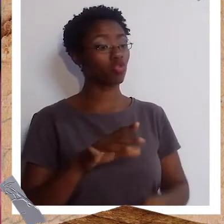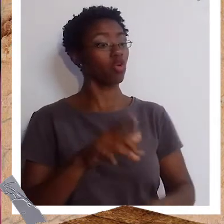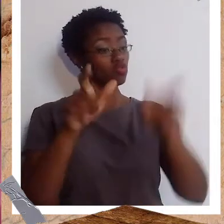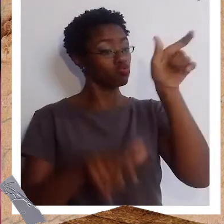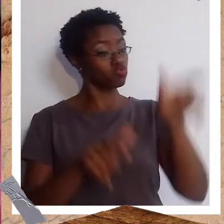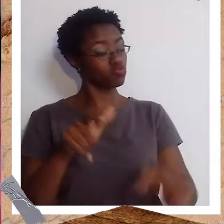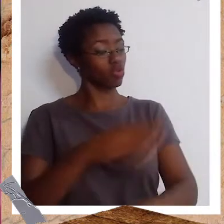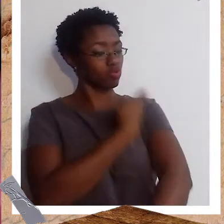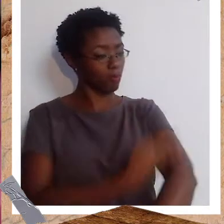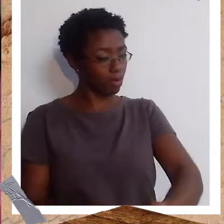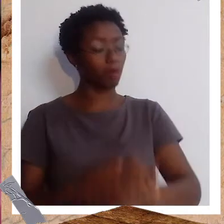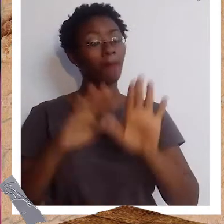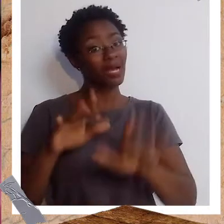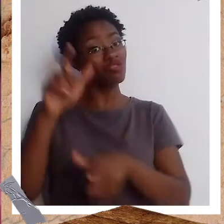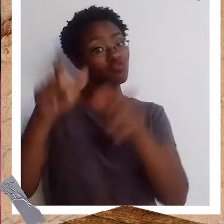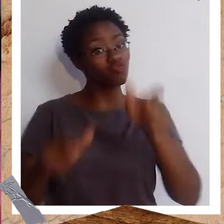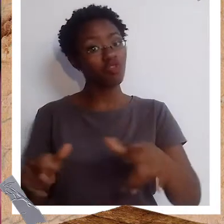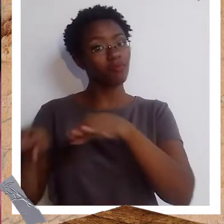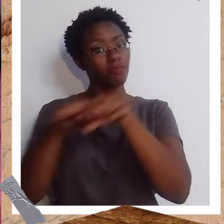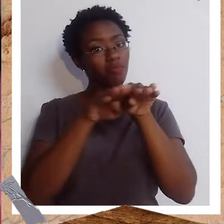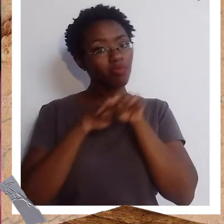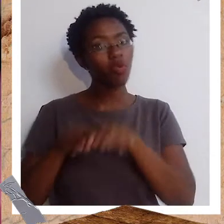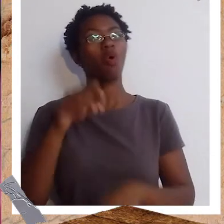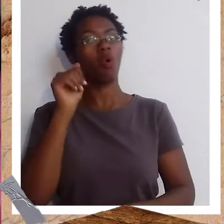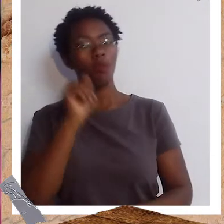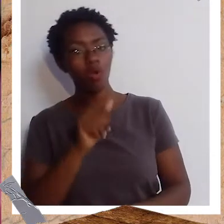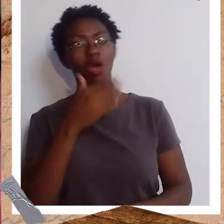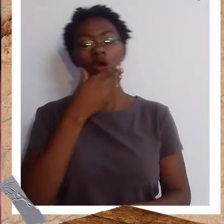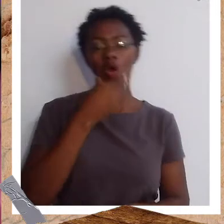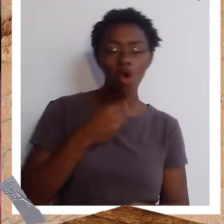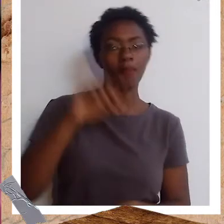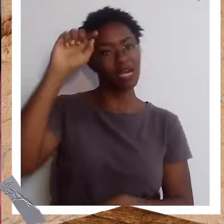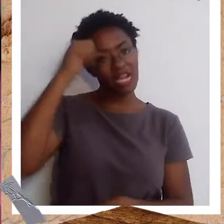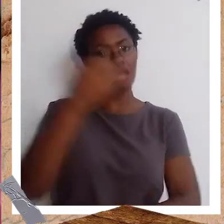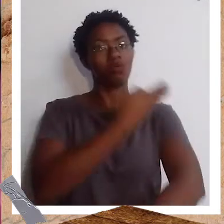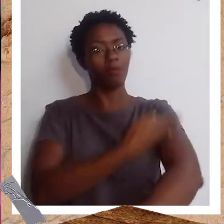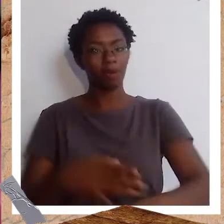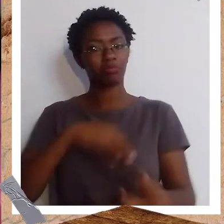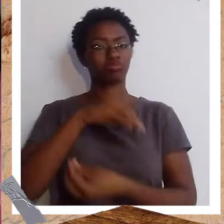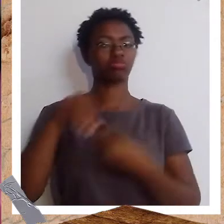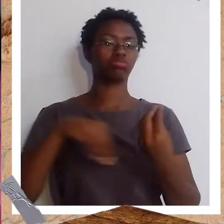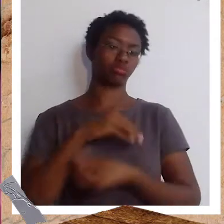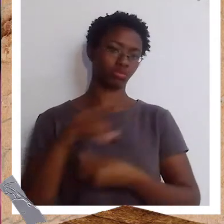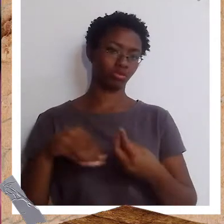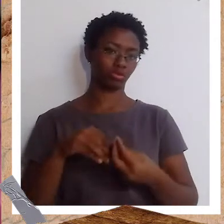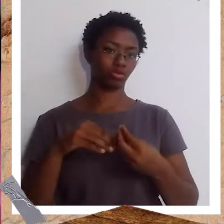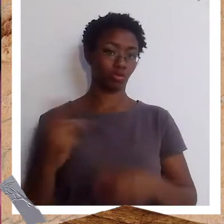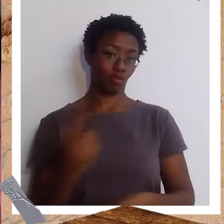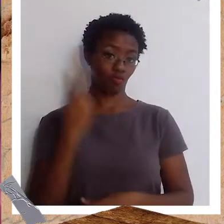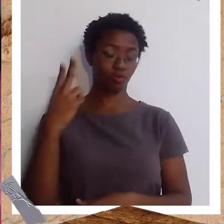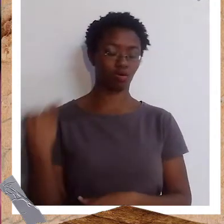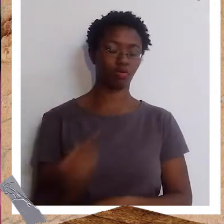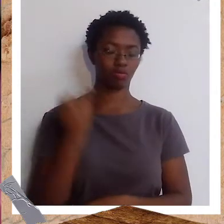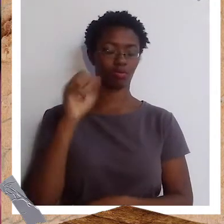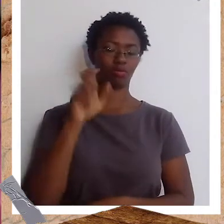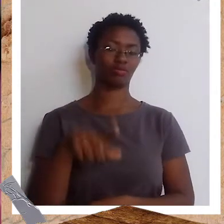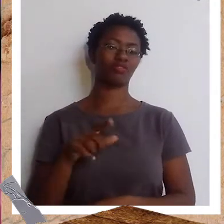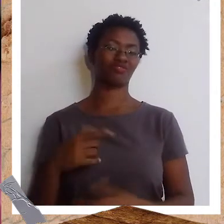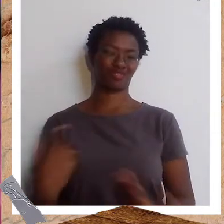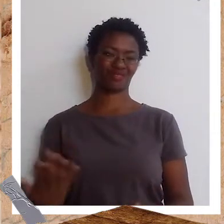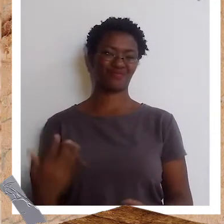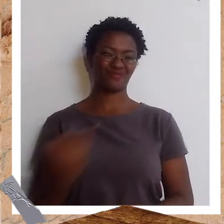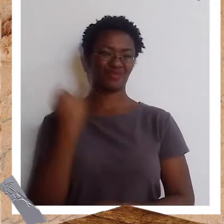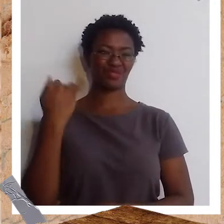sobre sujeitos, homens e mulheres negros, né? Então, isso tem uma potência, um valor muito importante para a